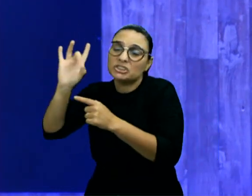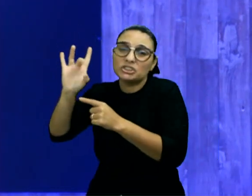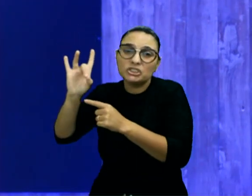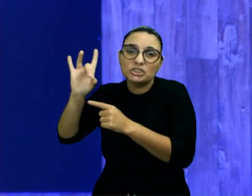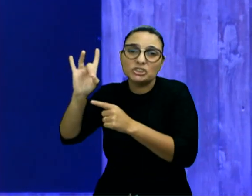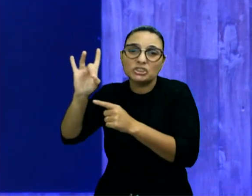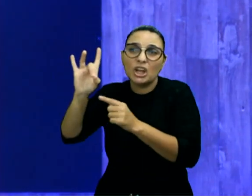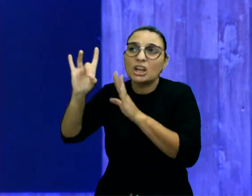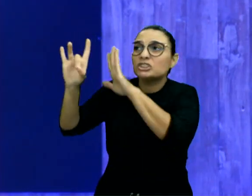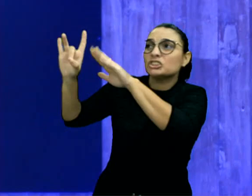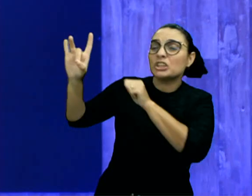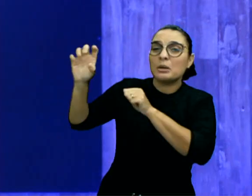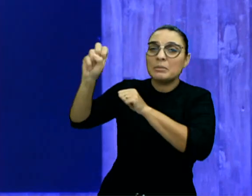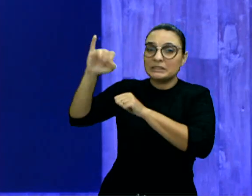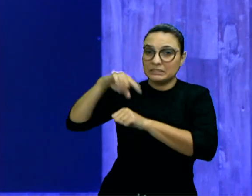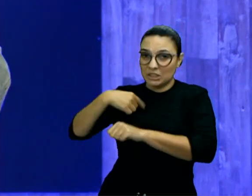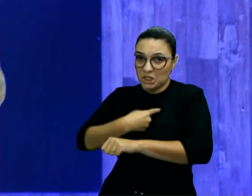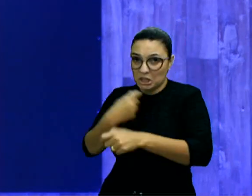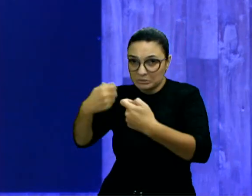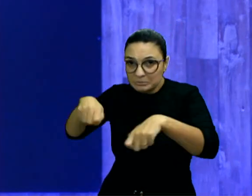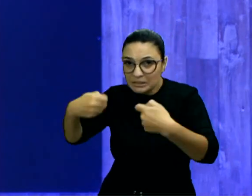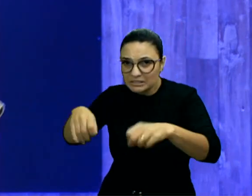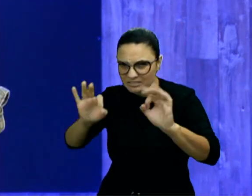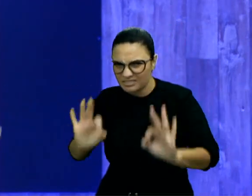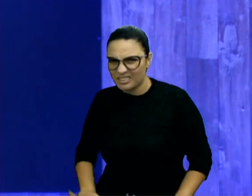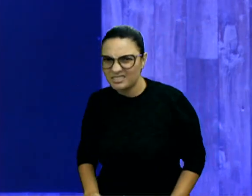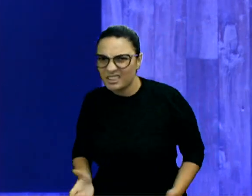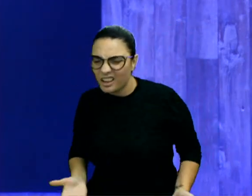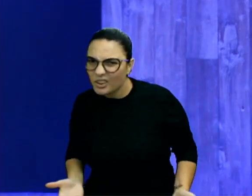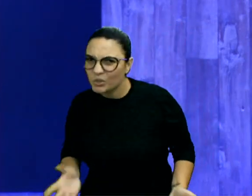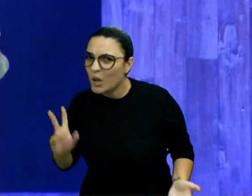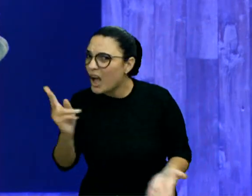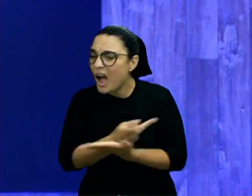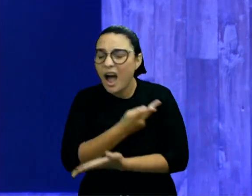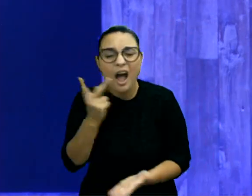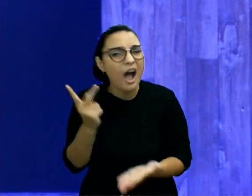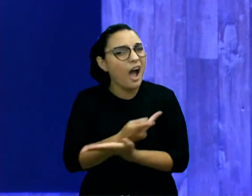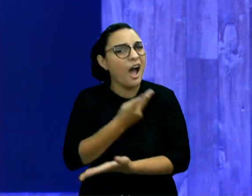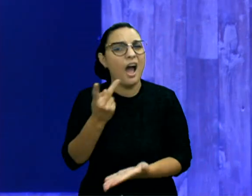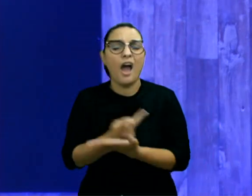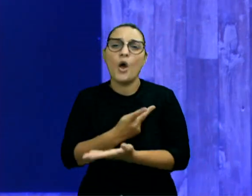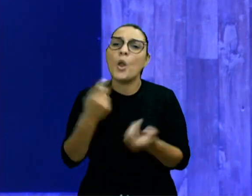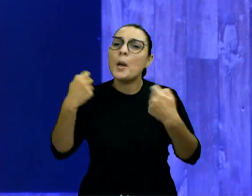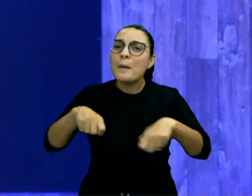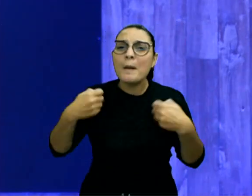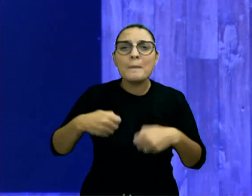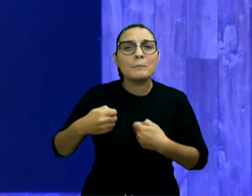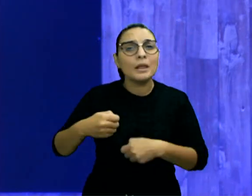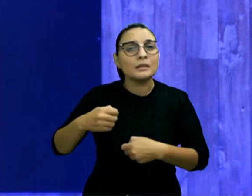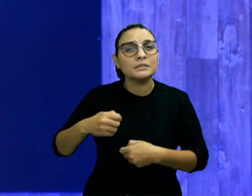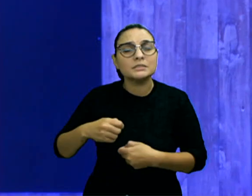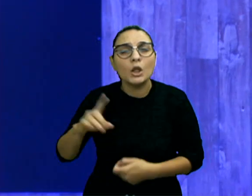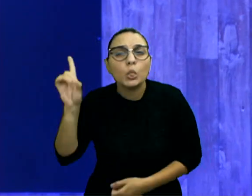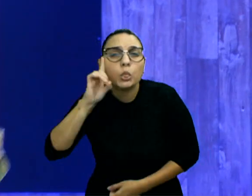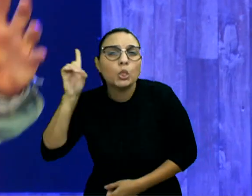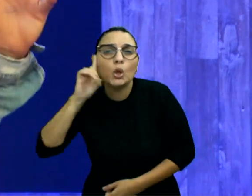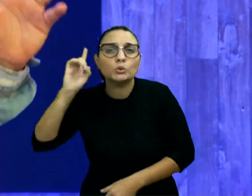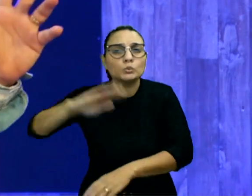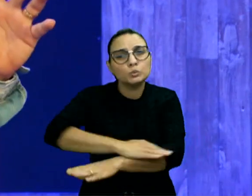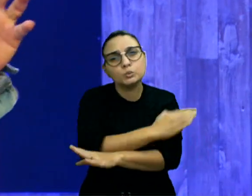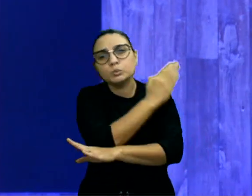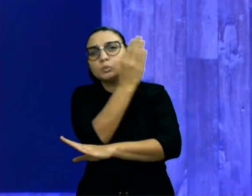No tempo de angústia, a gente corre, aperta o SOS e Ele vem para nos responder.